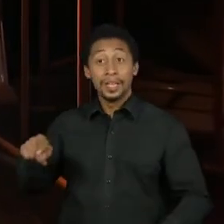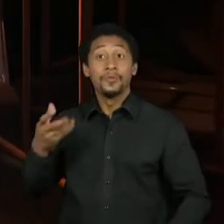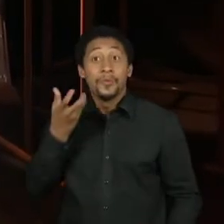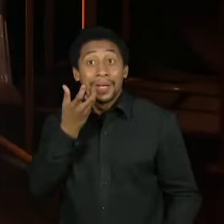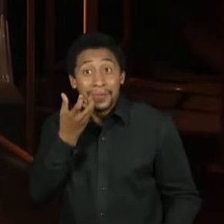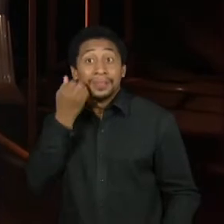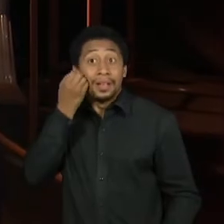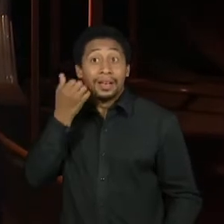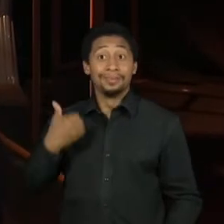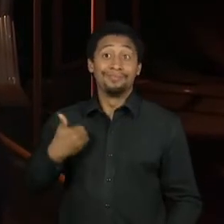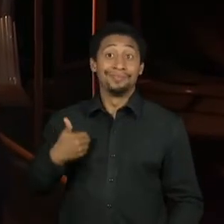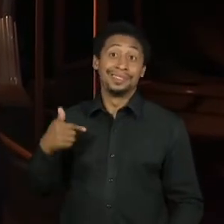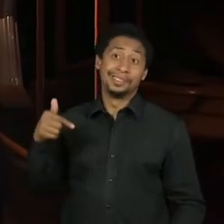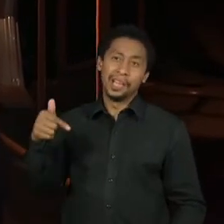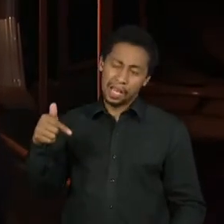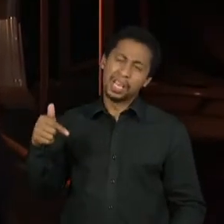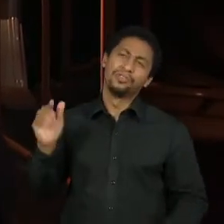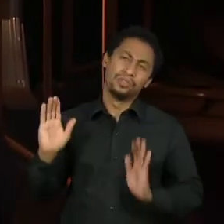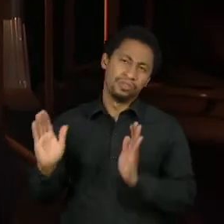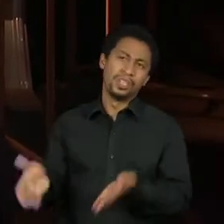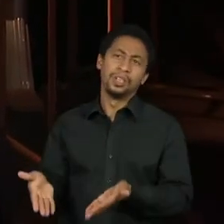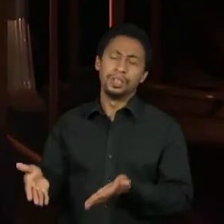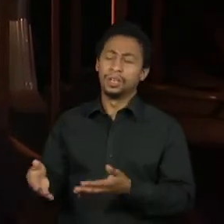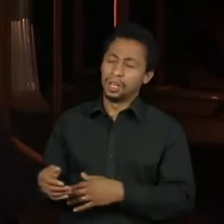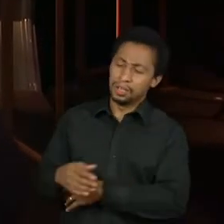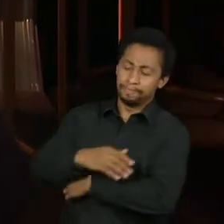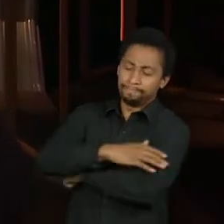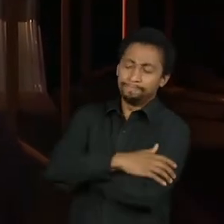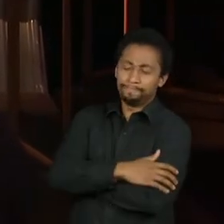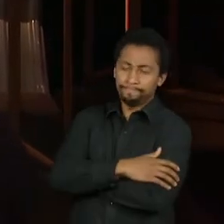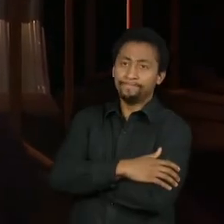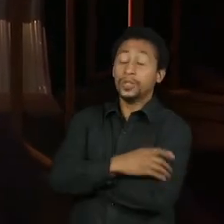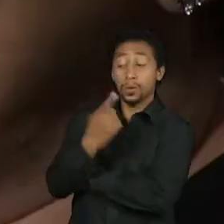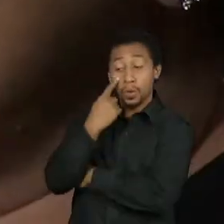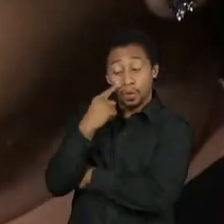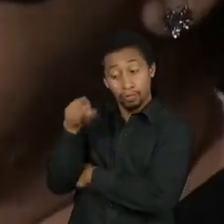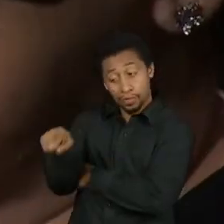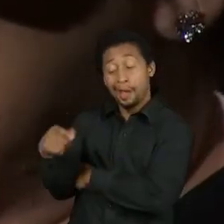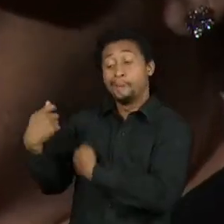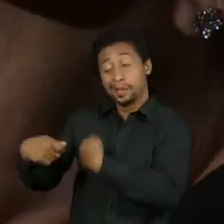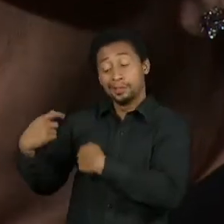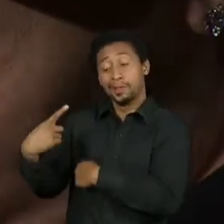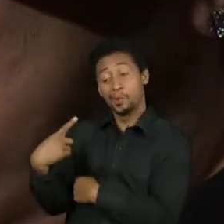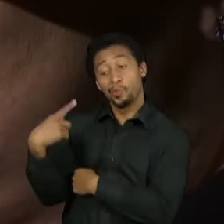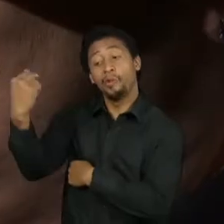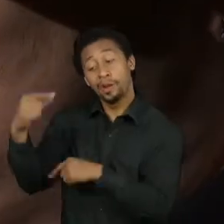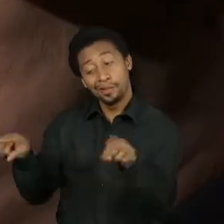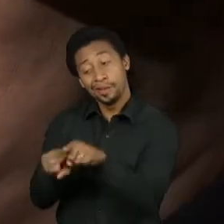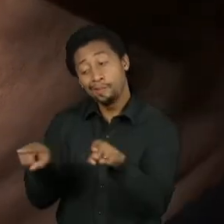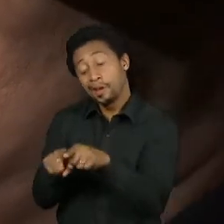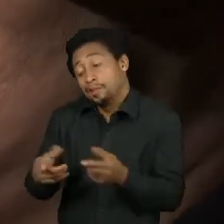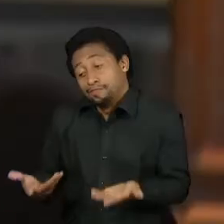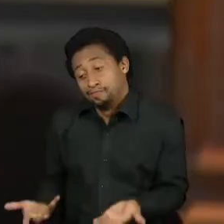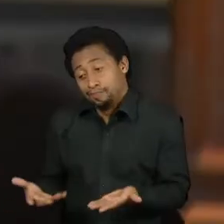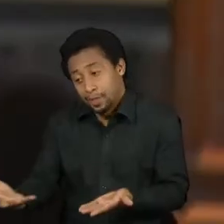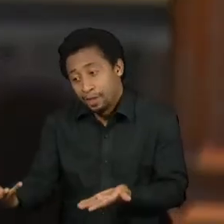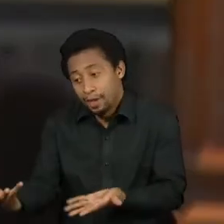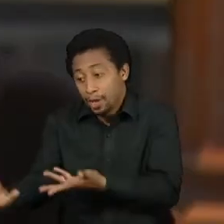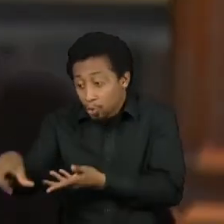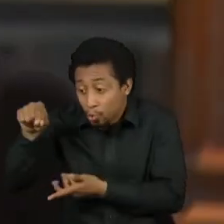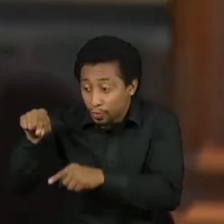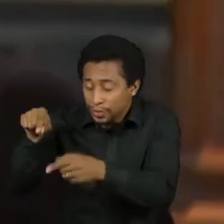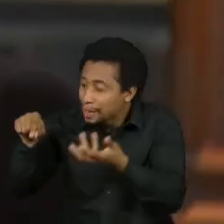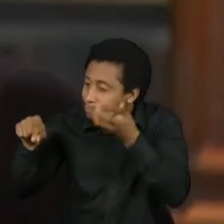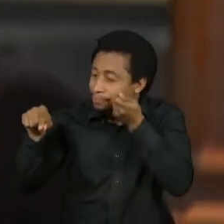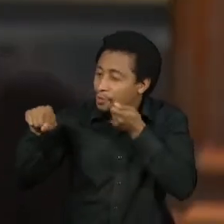mais velha quando tinha coisa de fazer você também tem que nos adotar Não adianta só a gente adotar você você